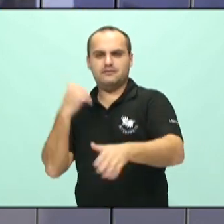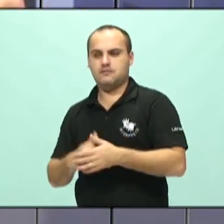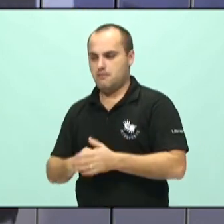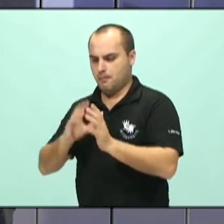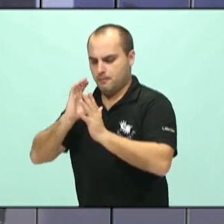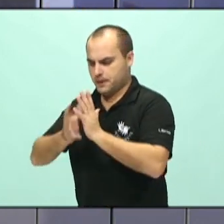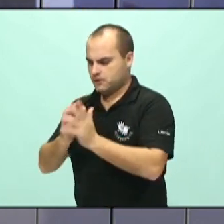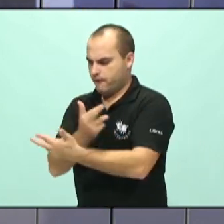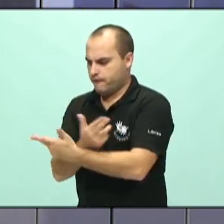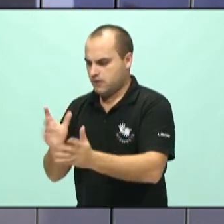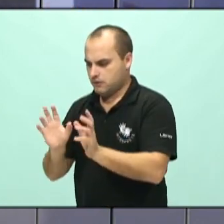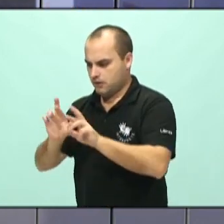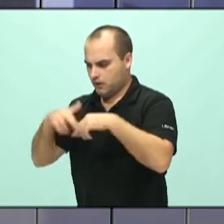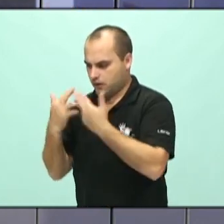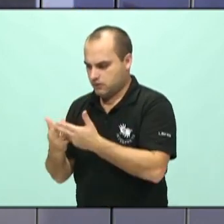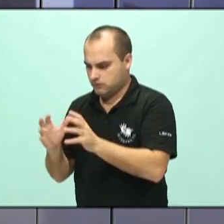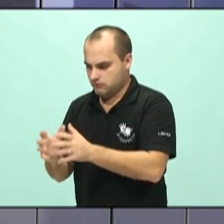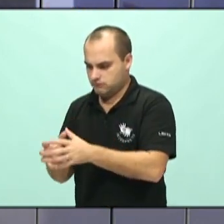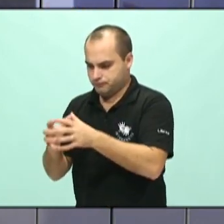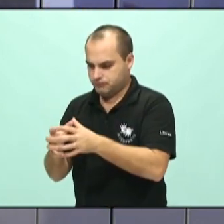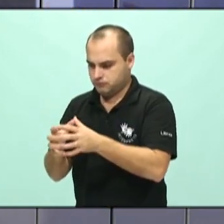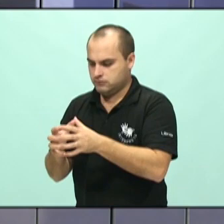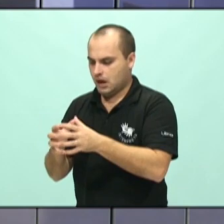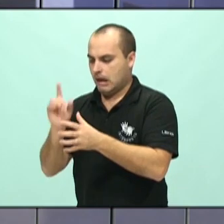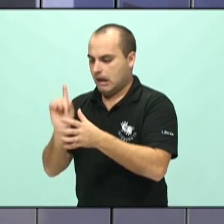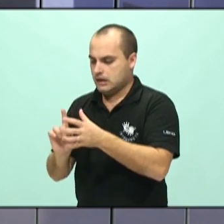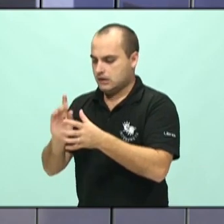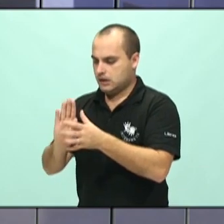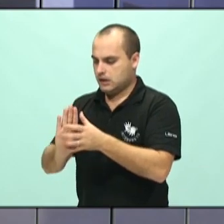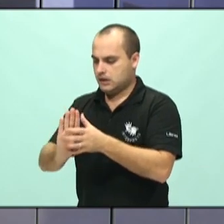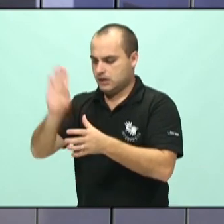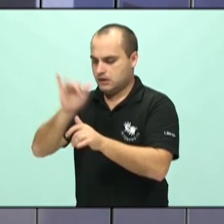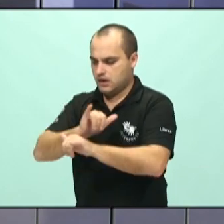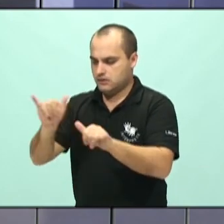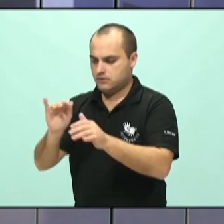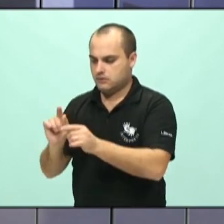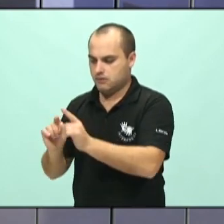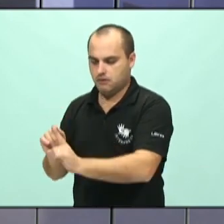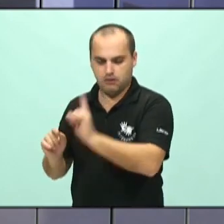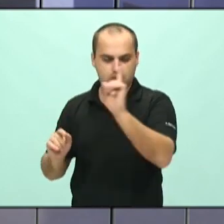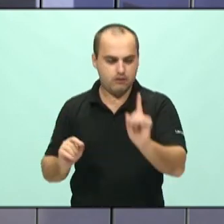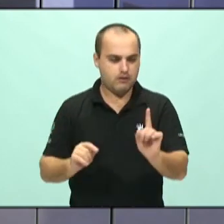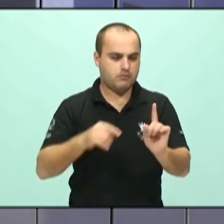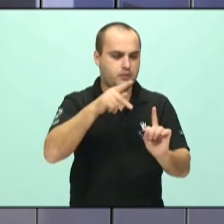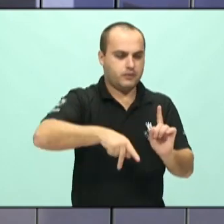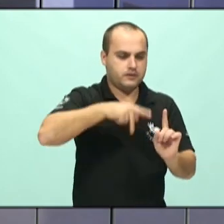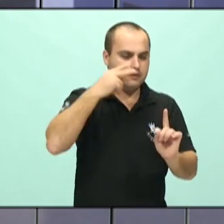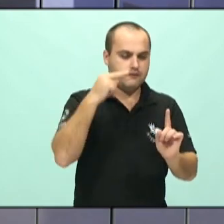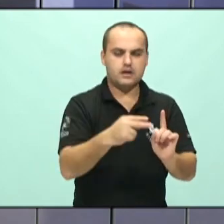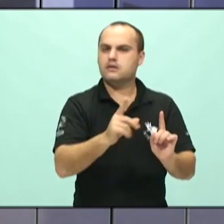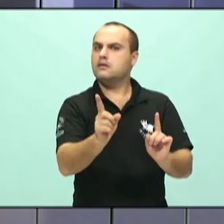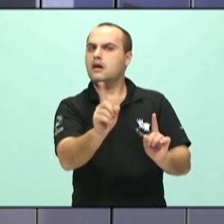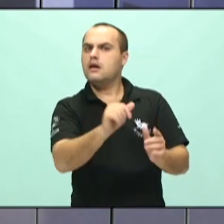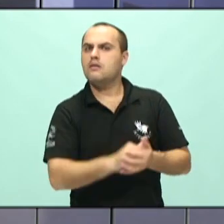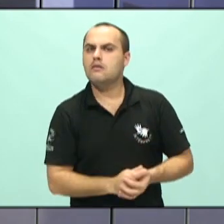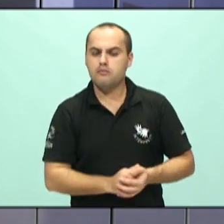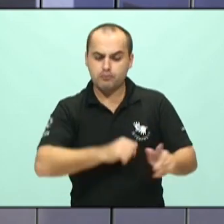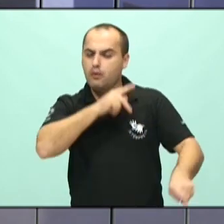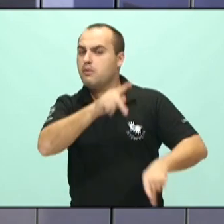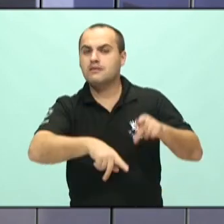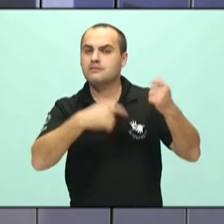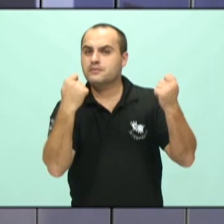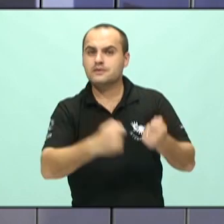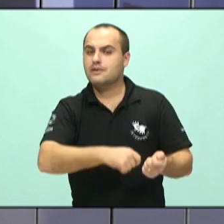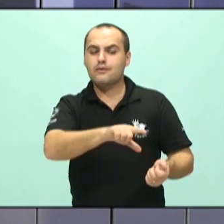o candidato vai ser fulano, aí vem e traz esse nome para o povo. Não, está na hora de deixar o povo escolher quem ele quer como representante dele e não